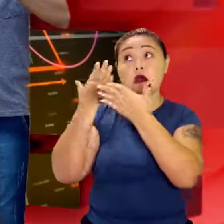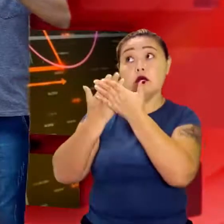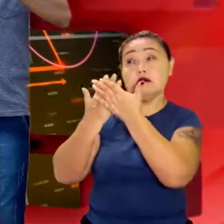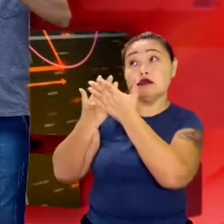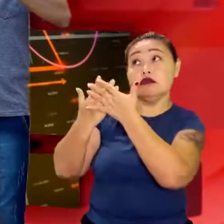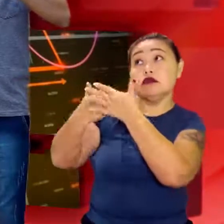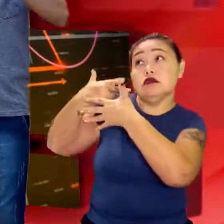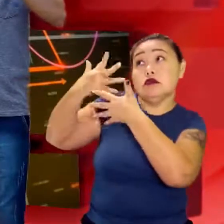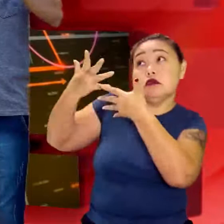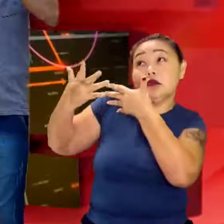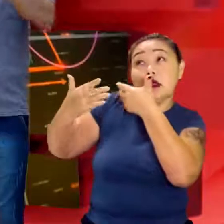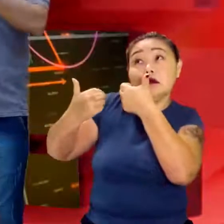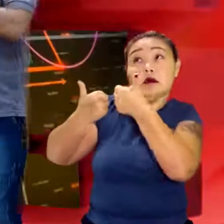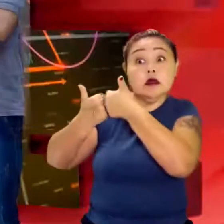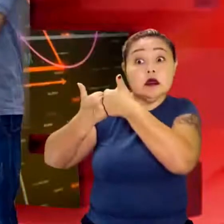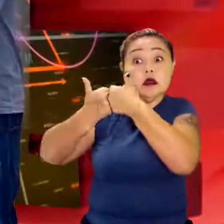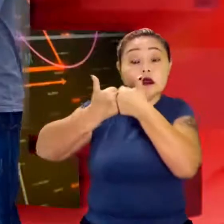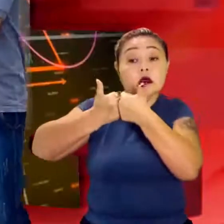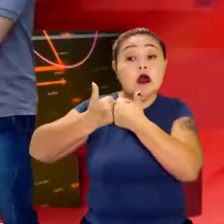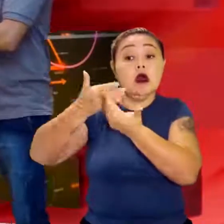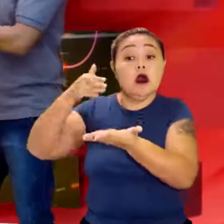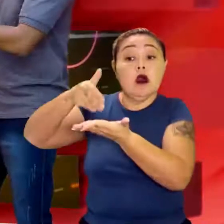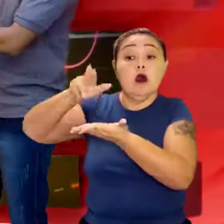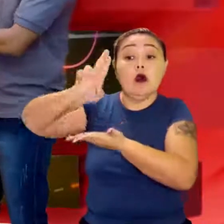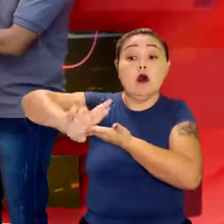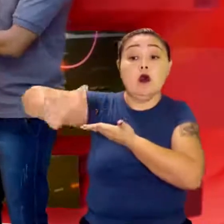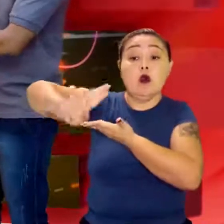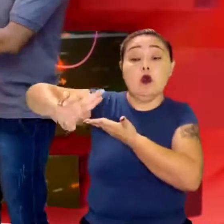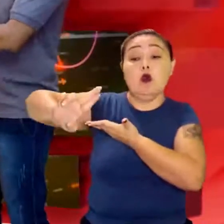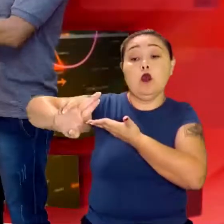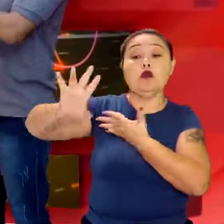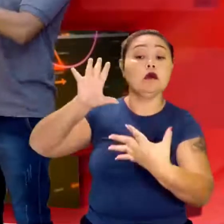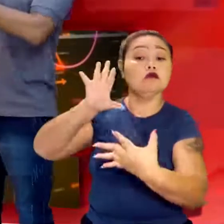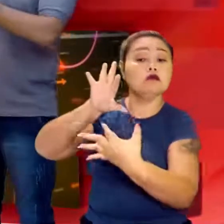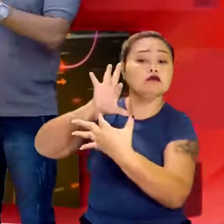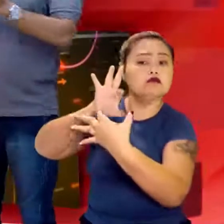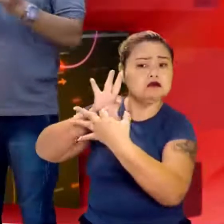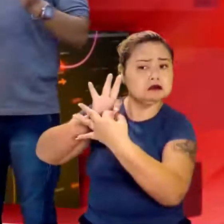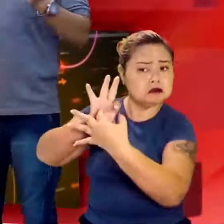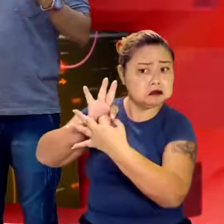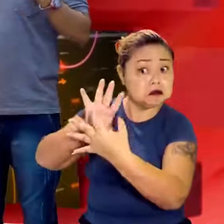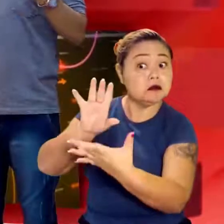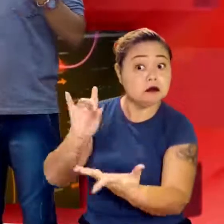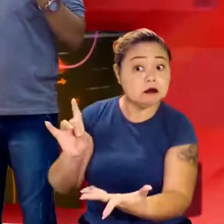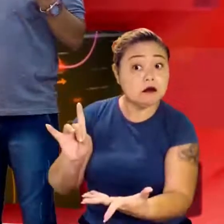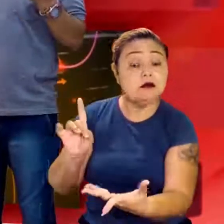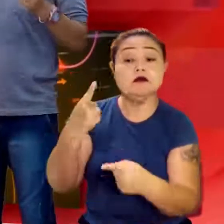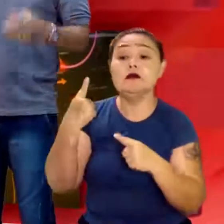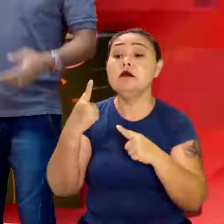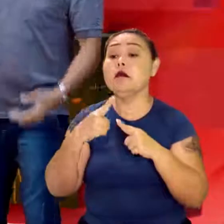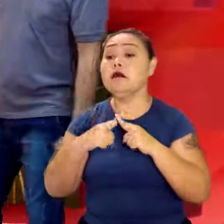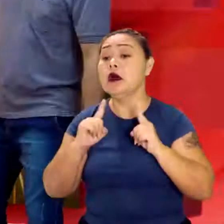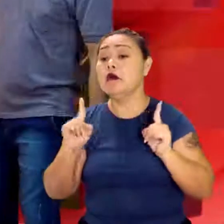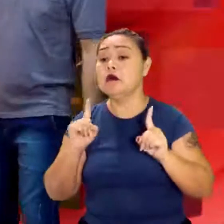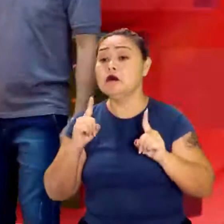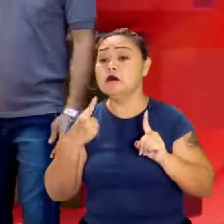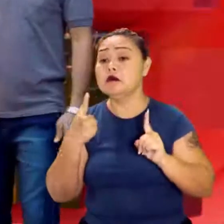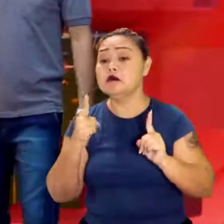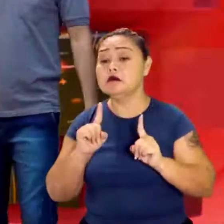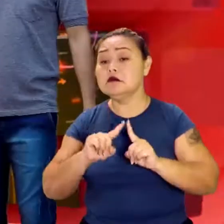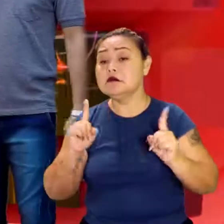com a aproximação e agora com a utilização numa coisa necessária. Mas por quê, professor? Porque aqui,